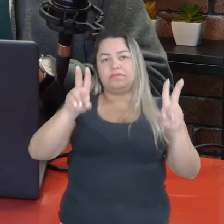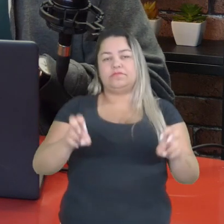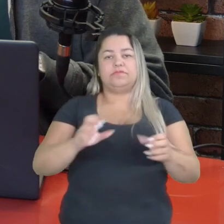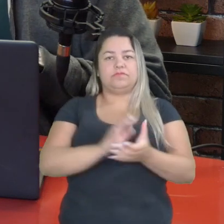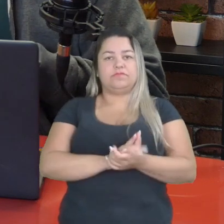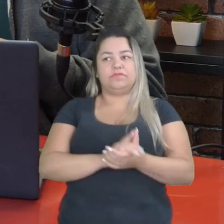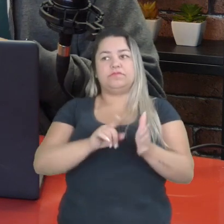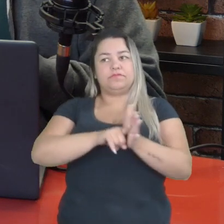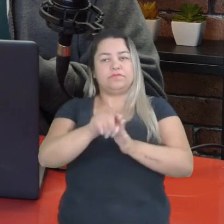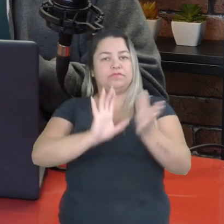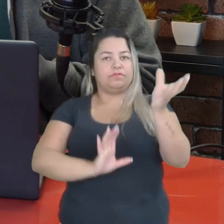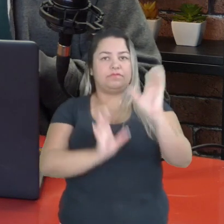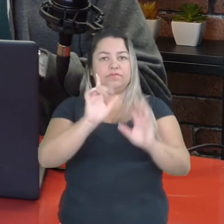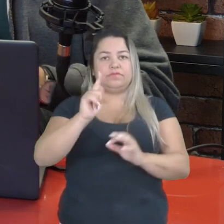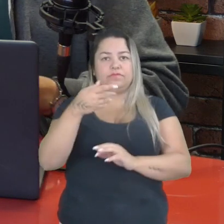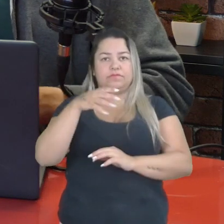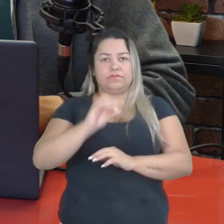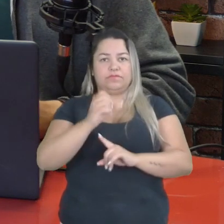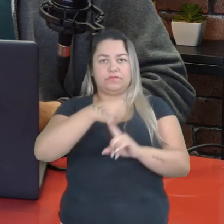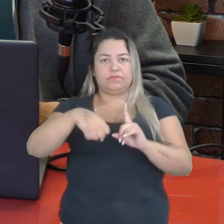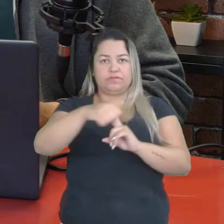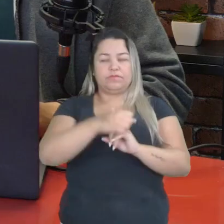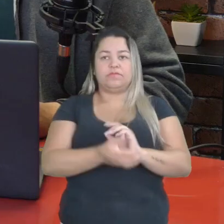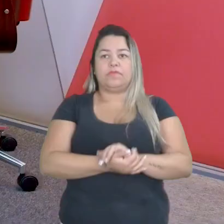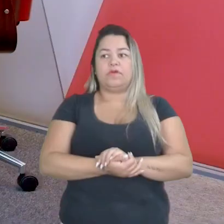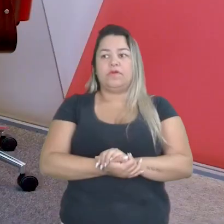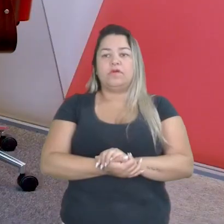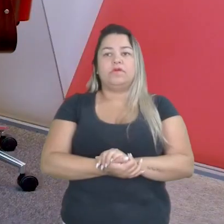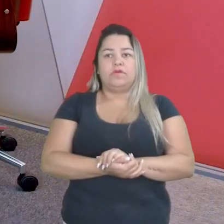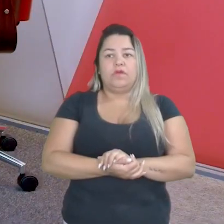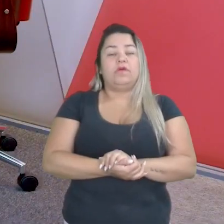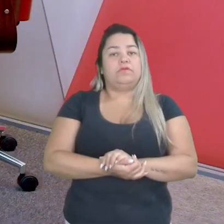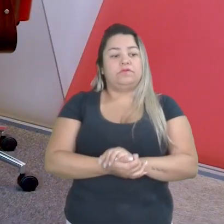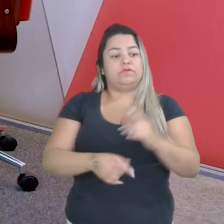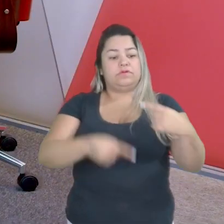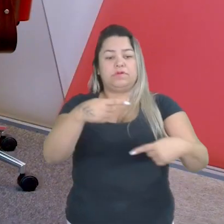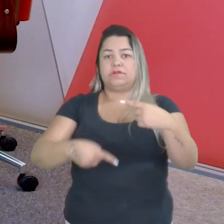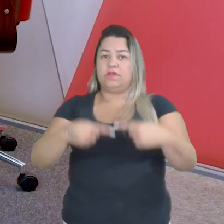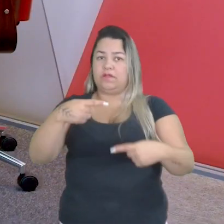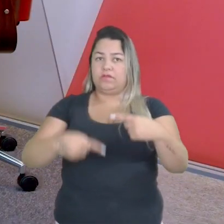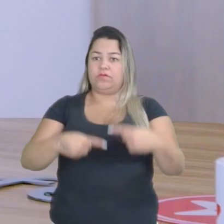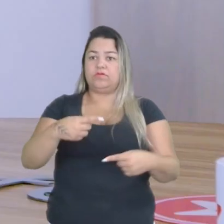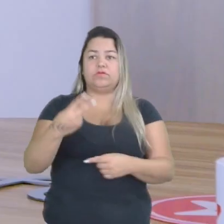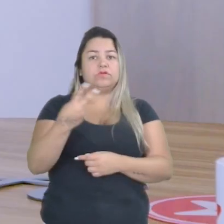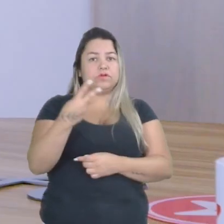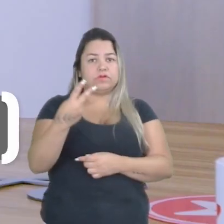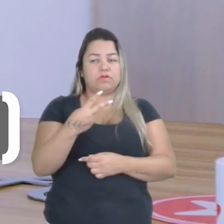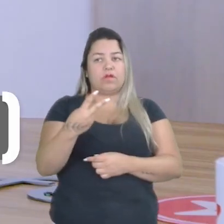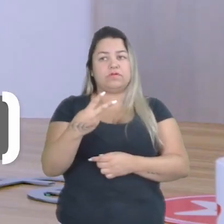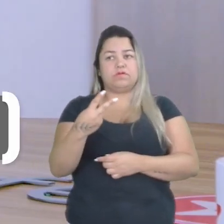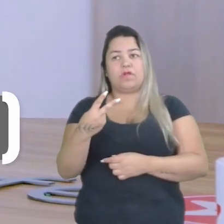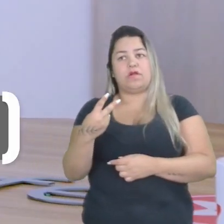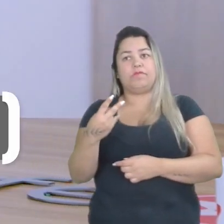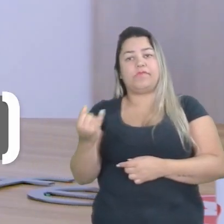assuntos foram o Plano Clima e o G20 Social. Na verdade, nós estamos debatendo, dois